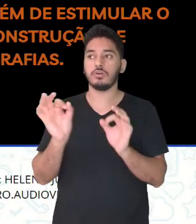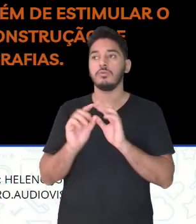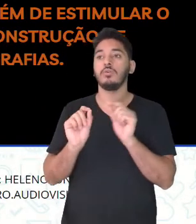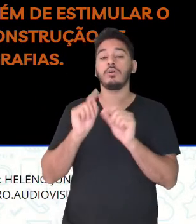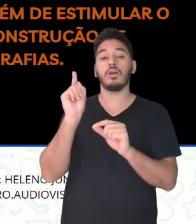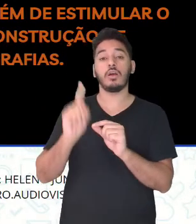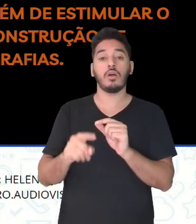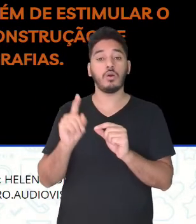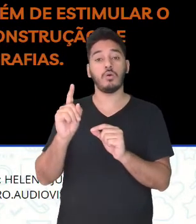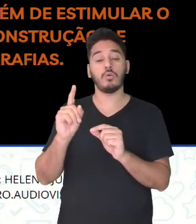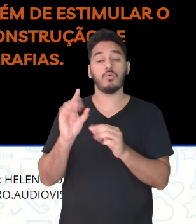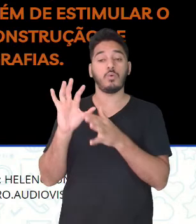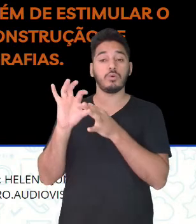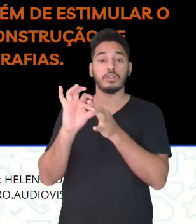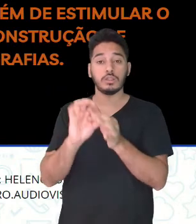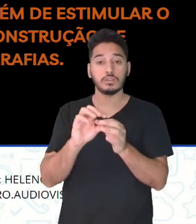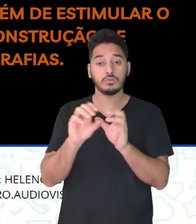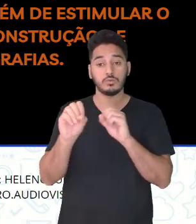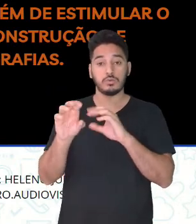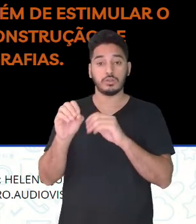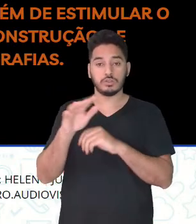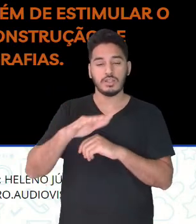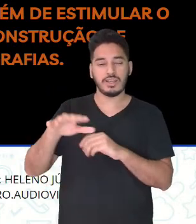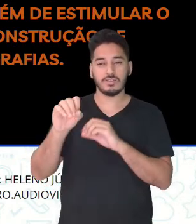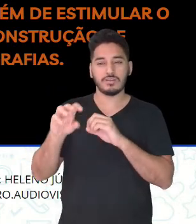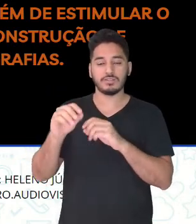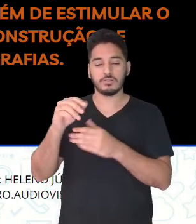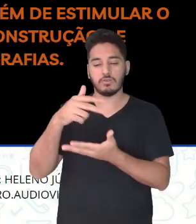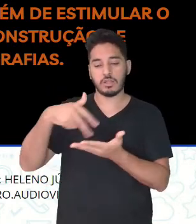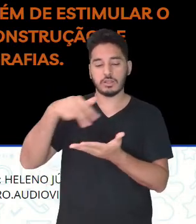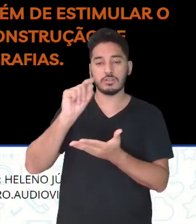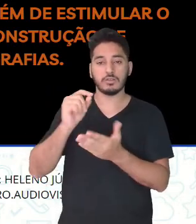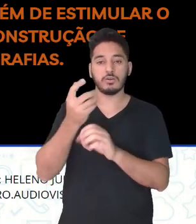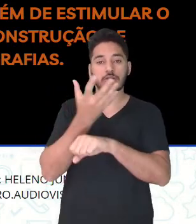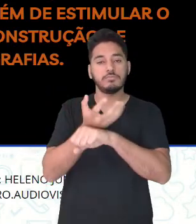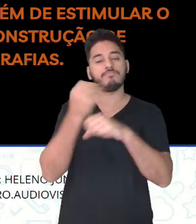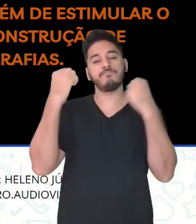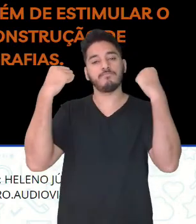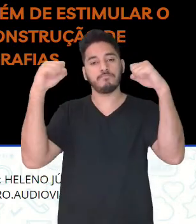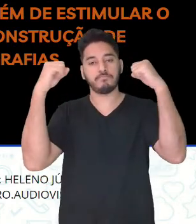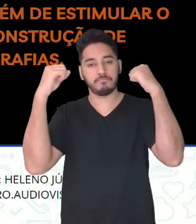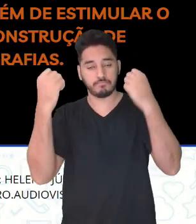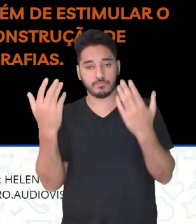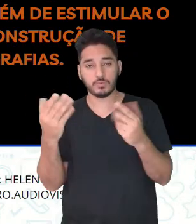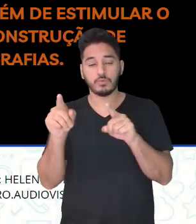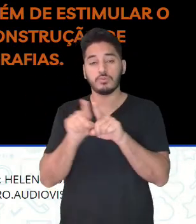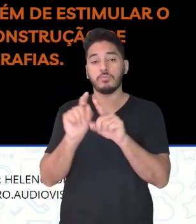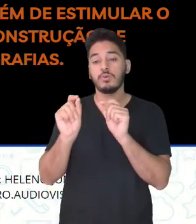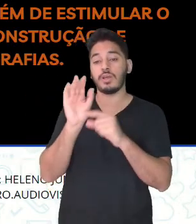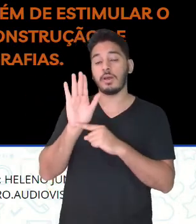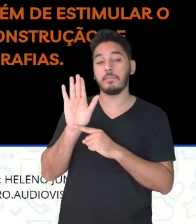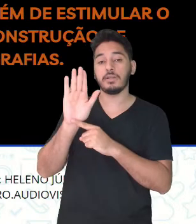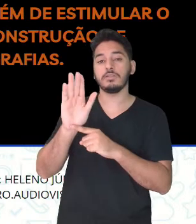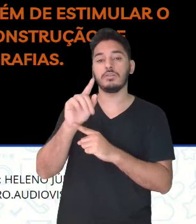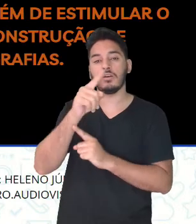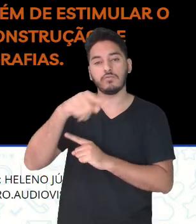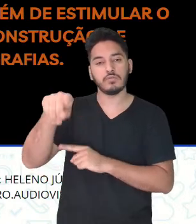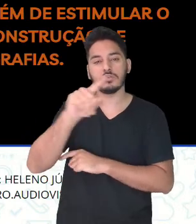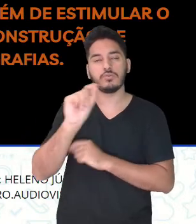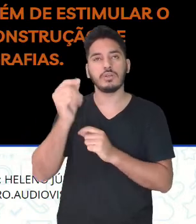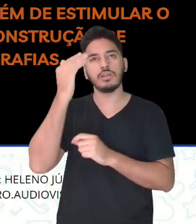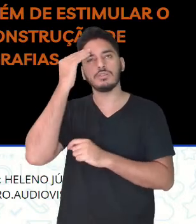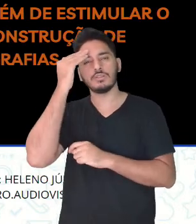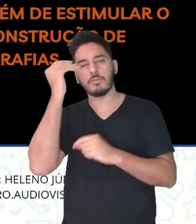o contexto da educação, né? No contexto educacional, a dança está relacionada à disciplina da educação física, como forma de apresentar ao estudante noções